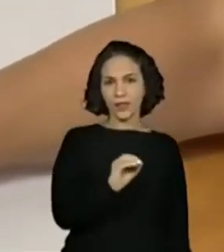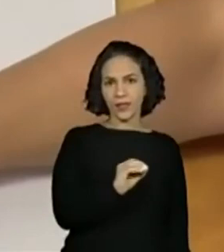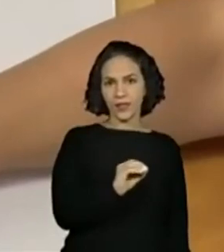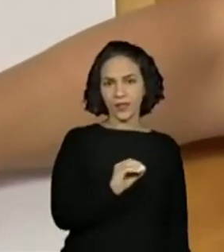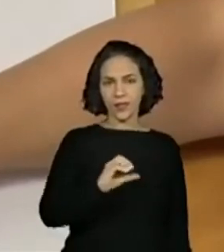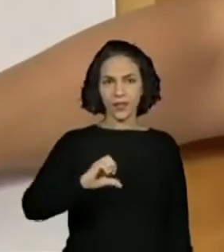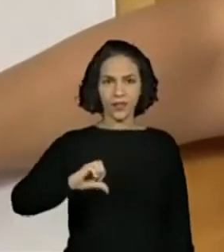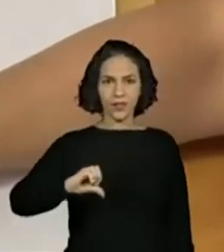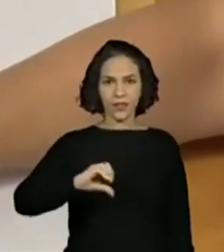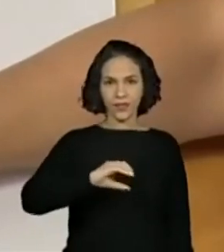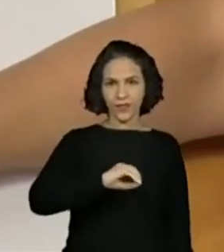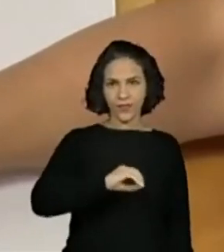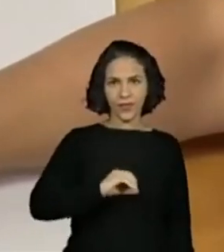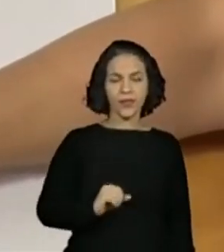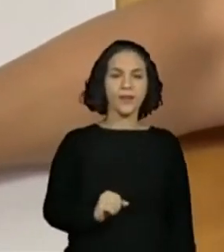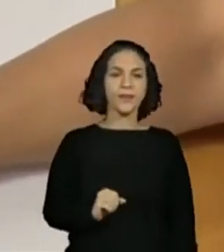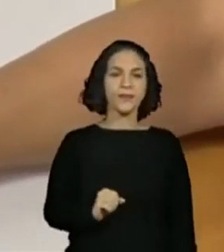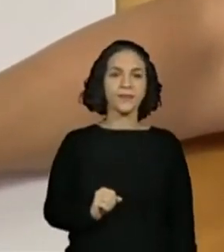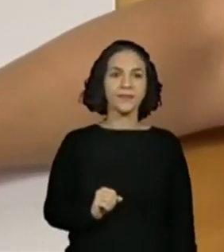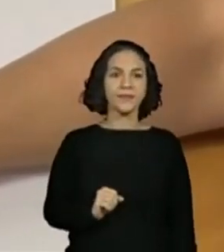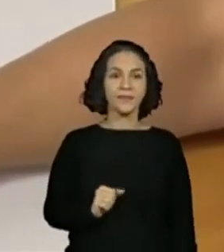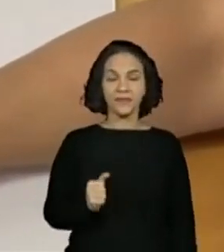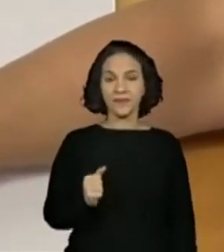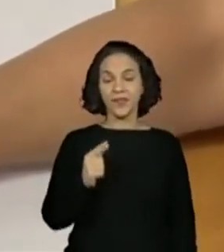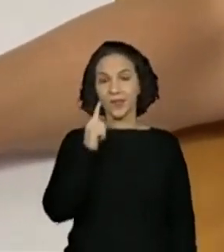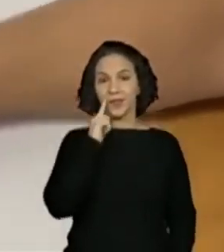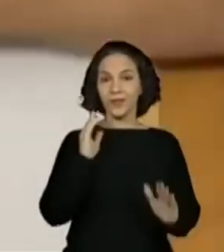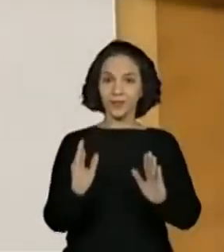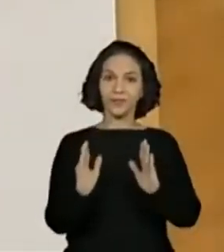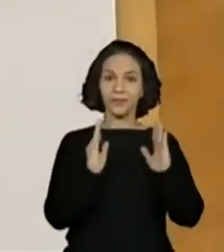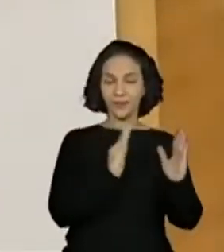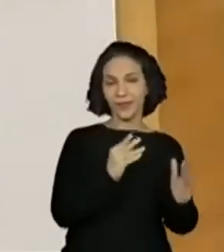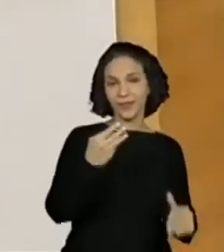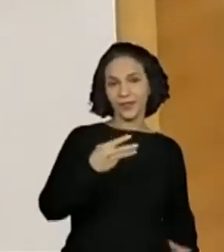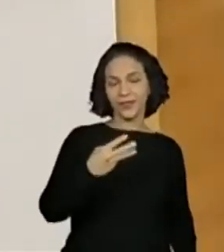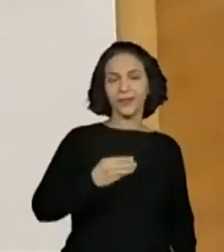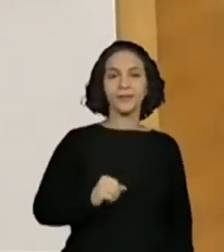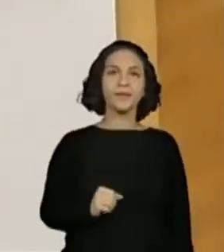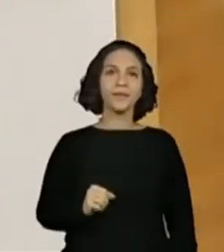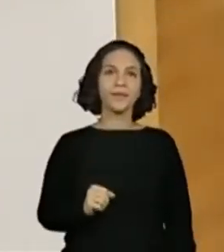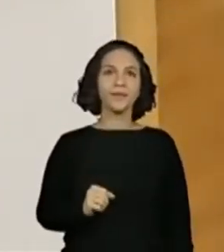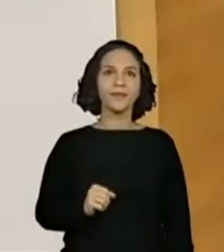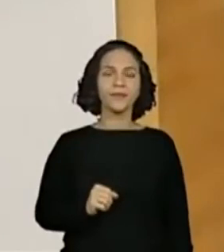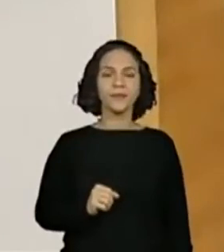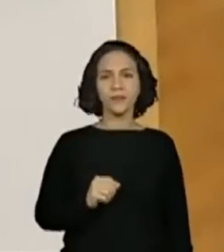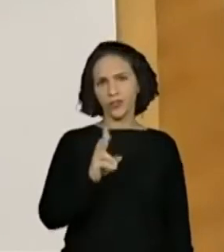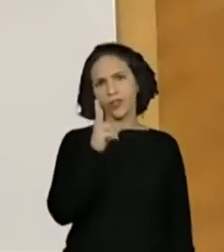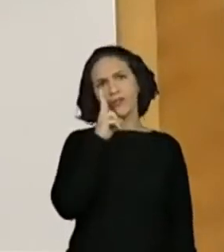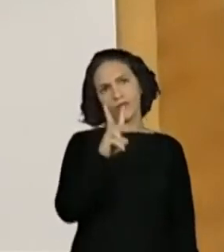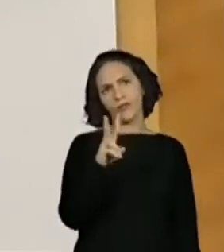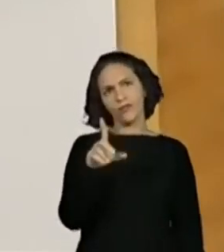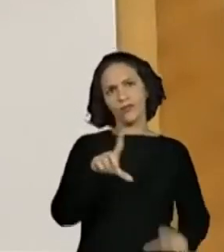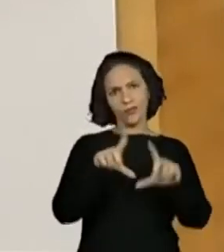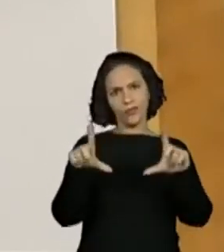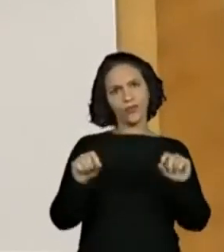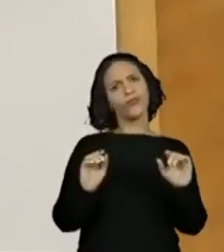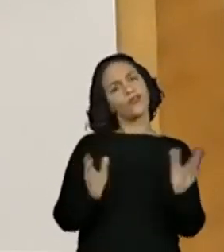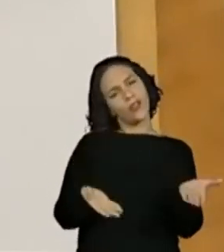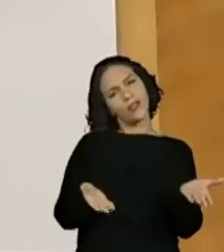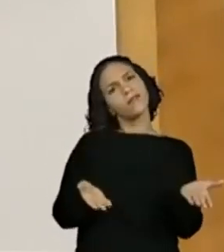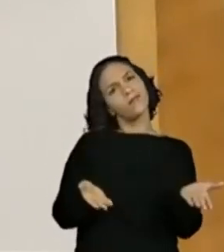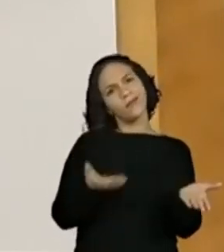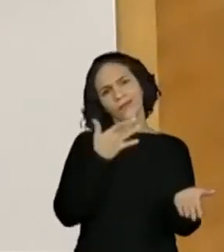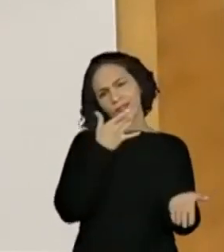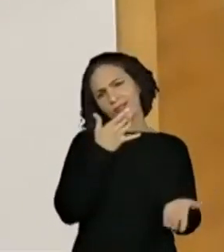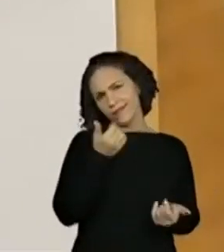80 e 90. Agora eu vou para a terceira coluna. Vocês já viram esse quadro, então tá fácil